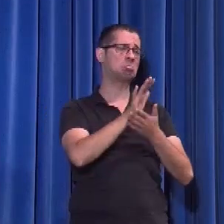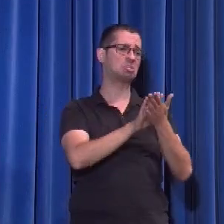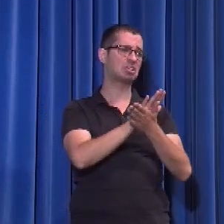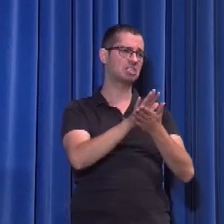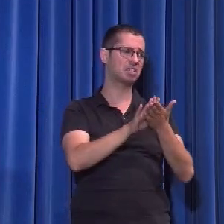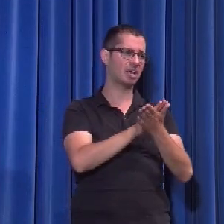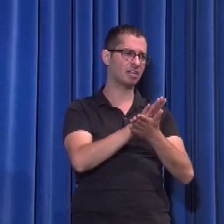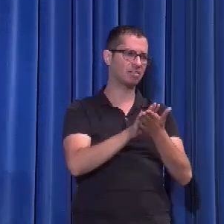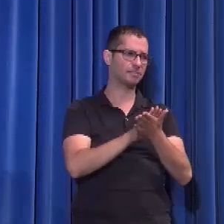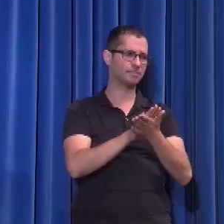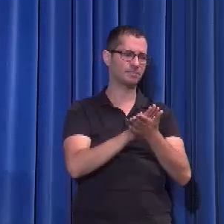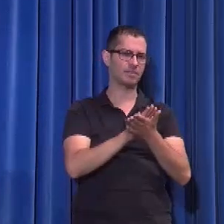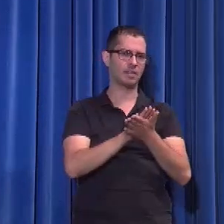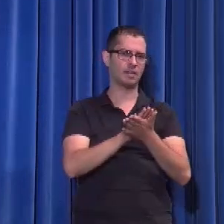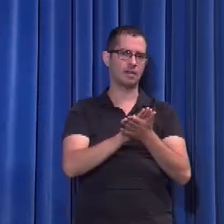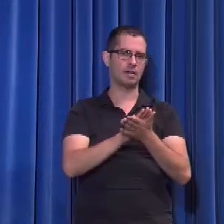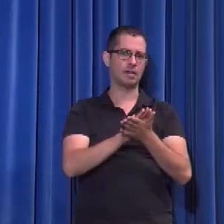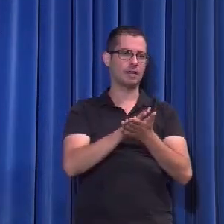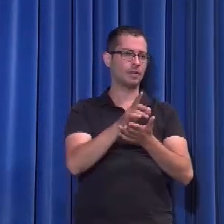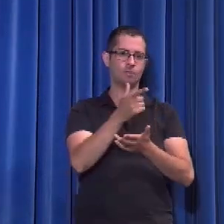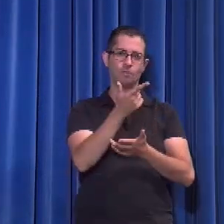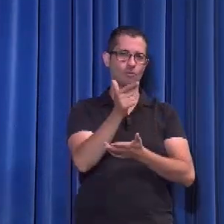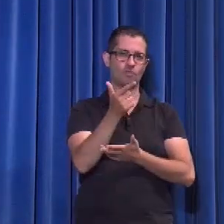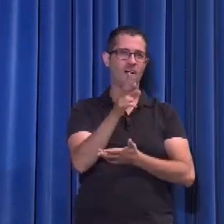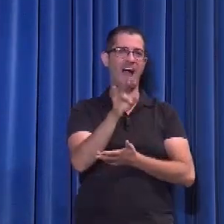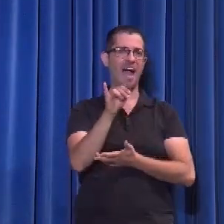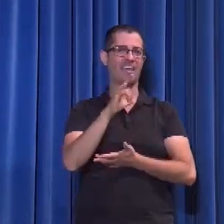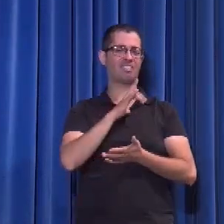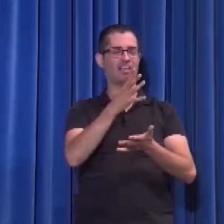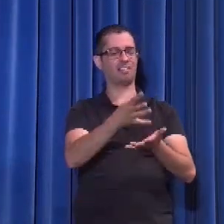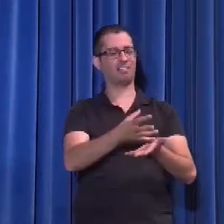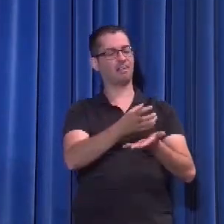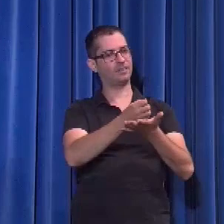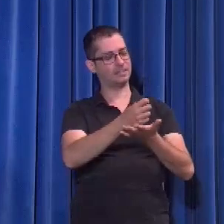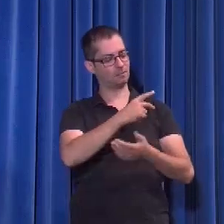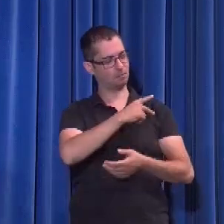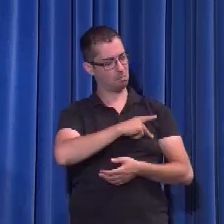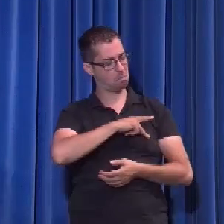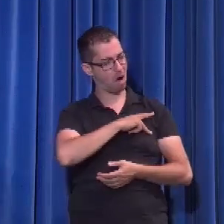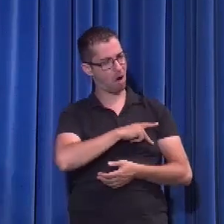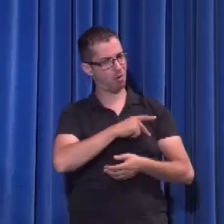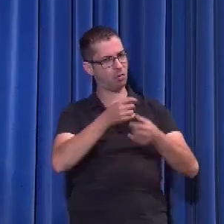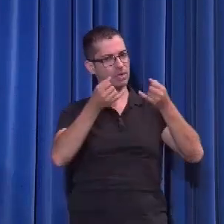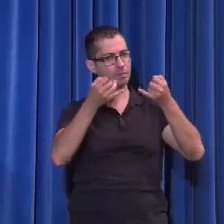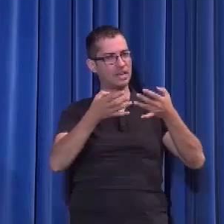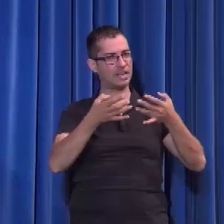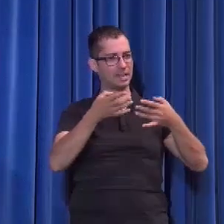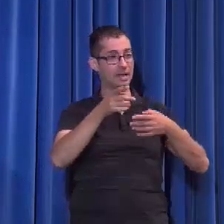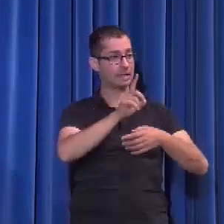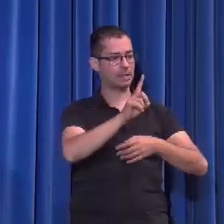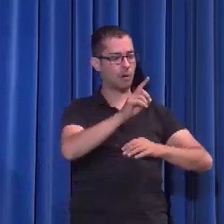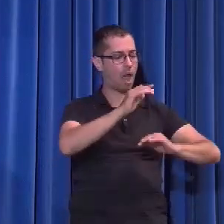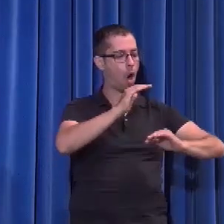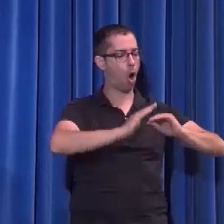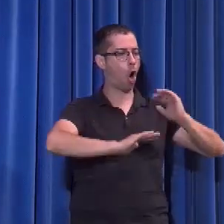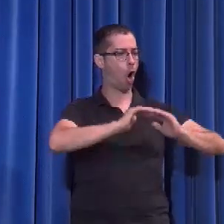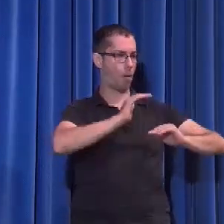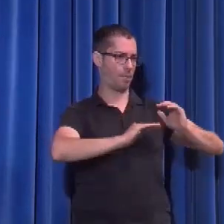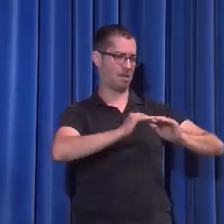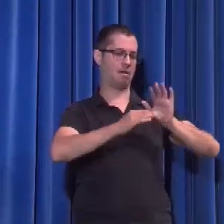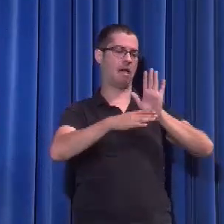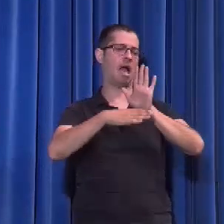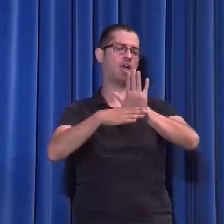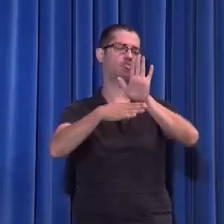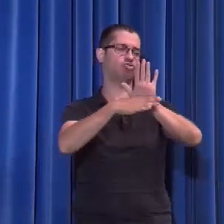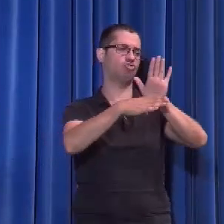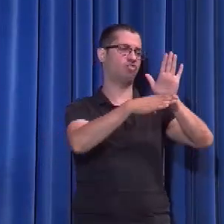muito menos para a salvação. O apóstolo Paulo diz que não é por obras que eu ou você